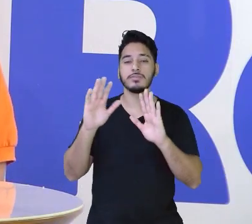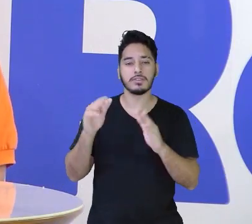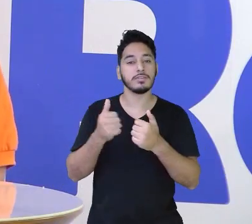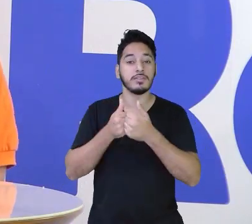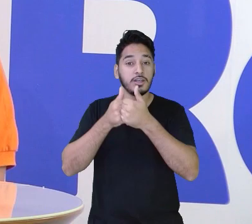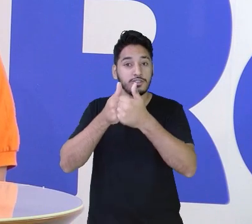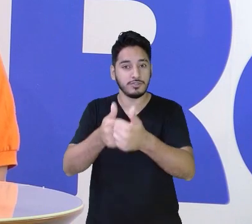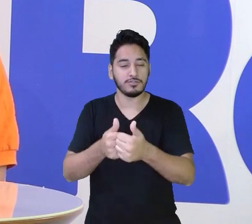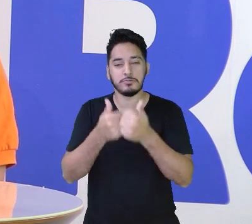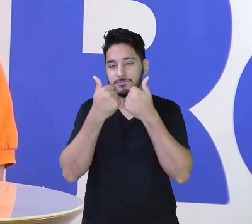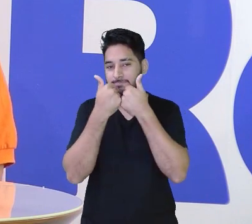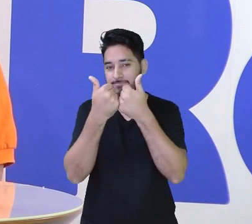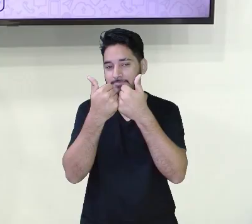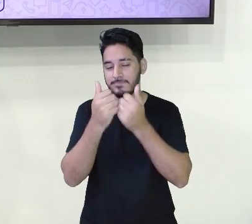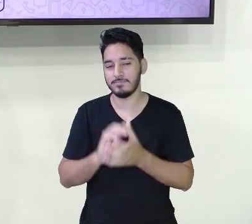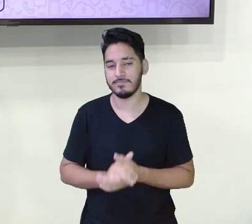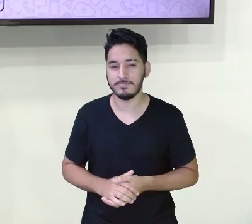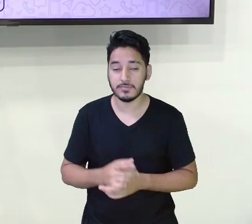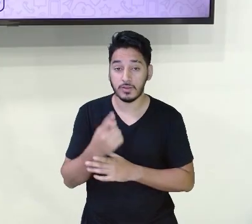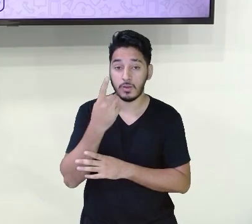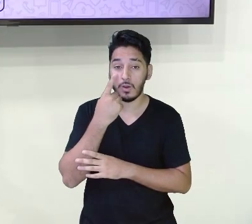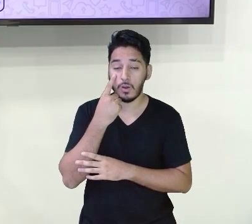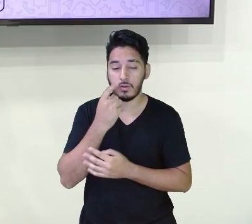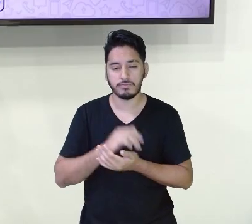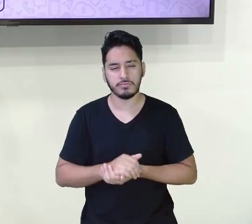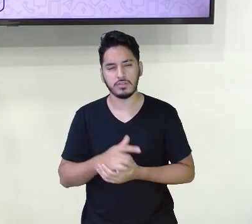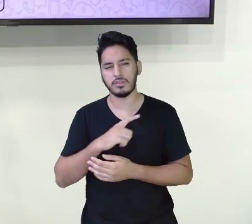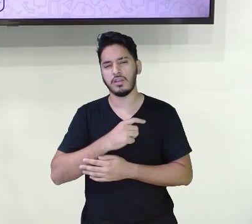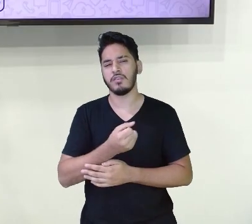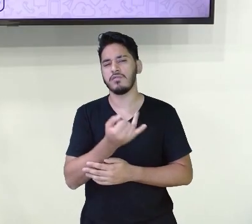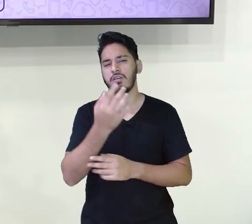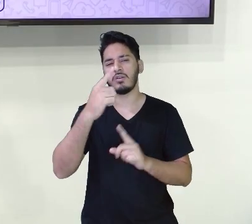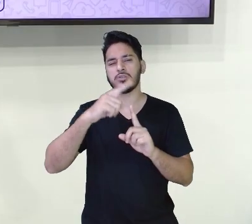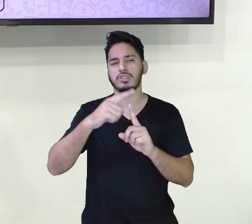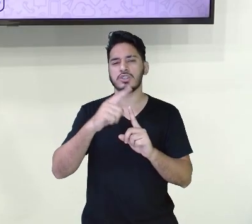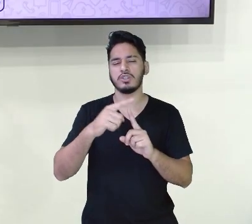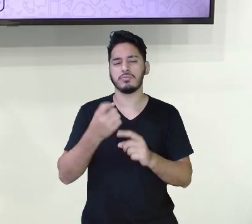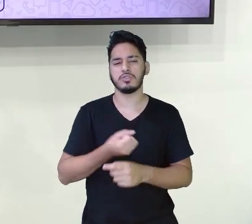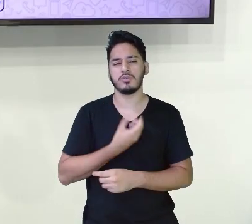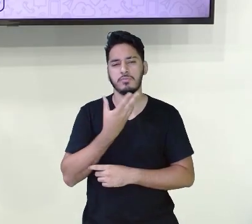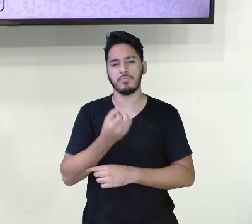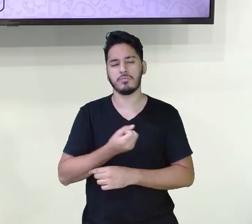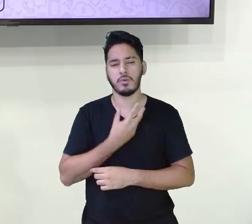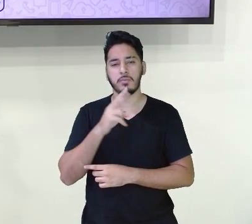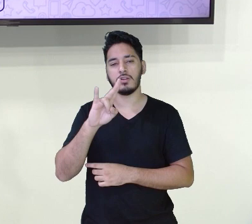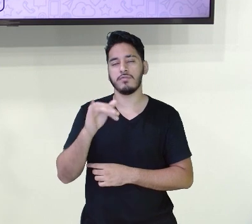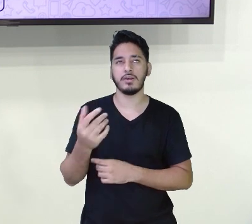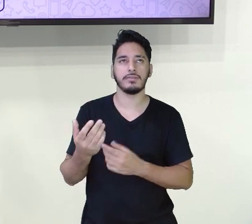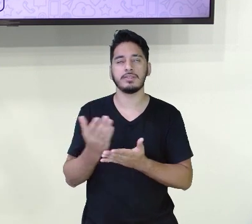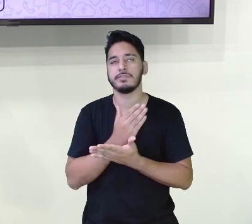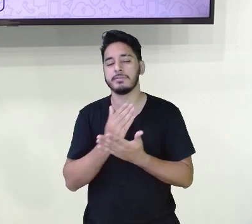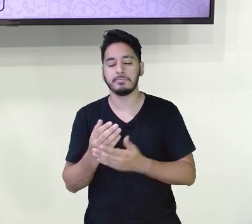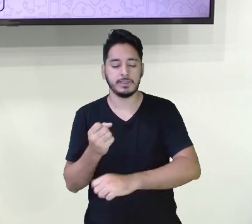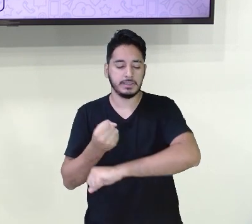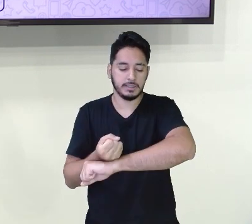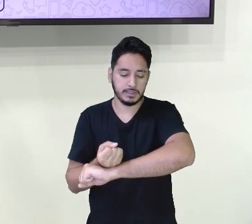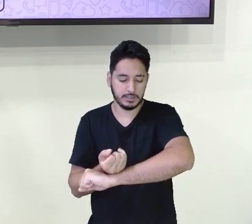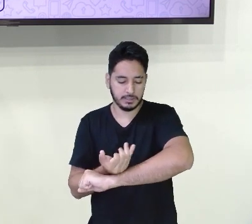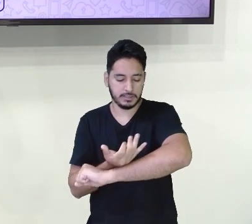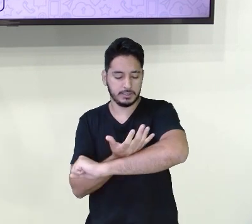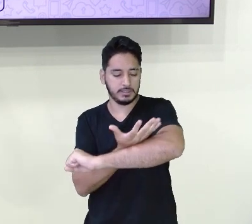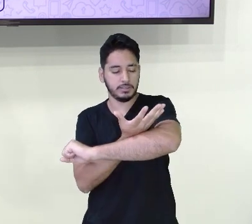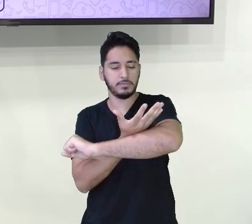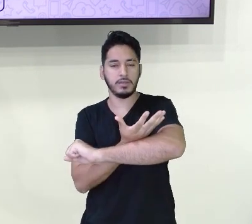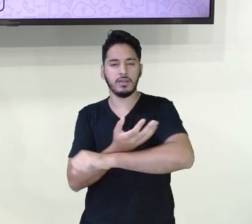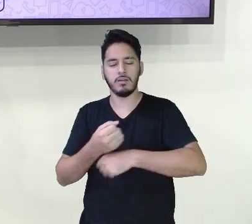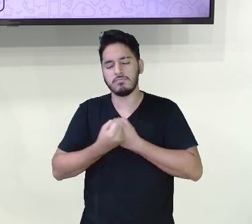acompanhando, hein? Legal. Pessoal, existem vários tipos de poema, tá? Como a gente falou, ele vai expressar os sentimentos, ele vai expressar a